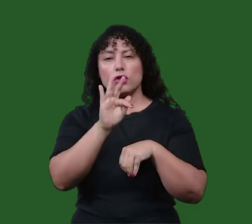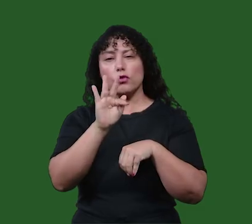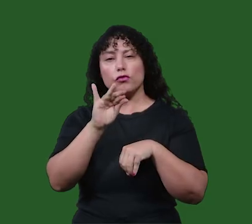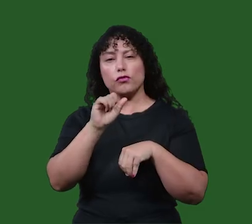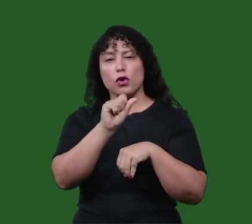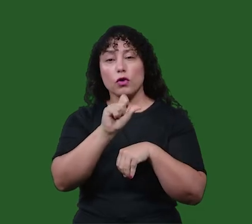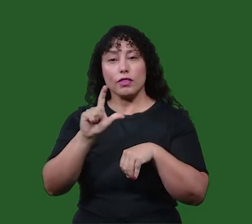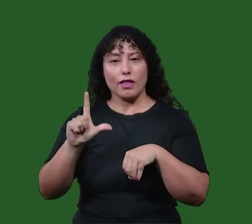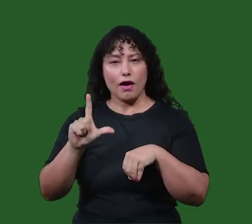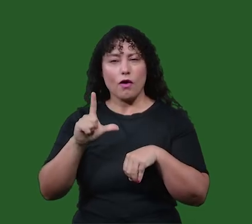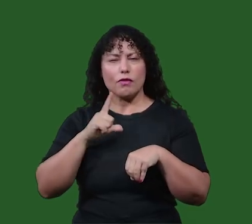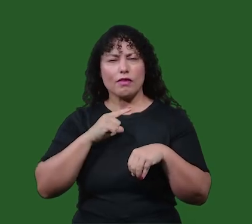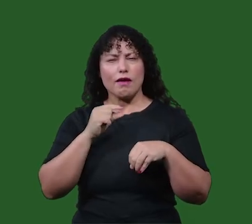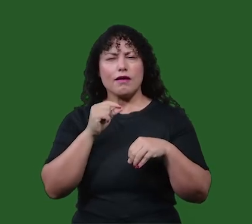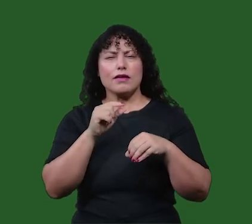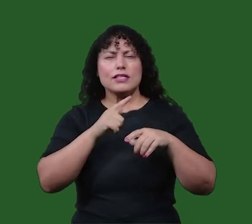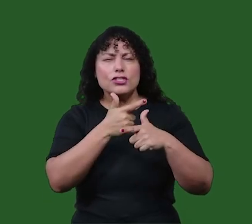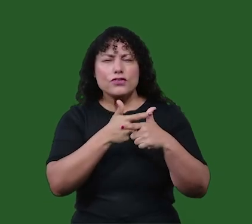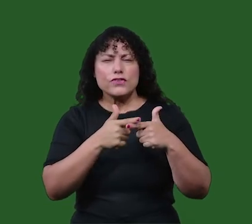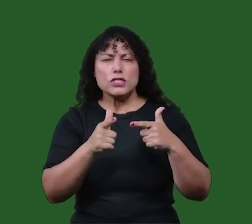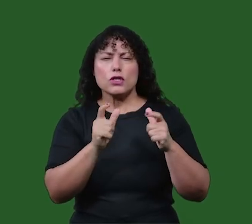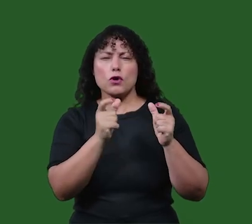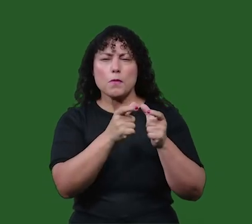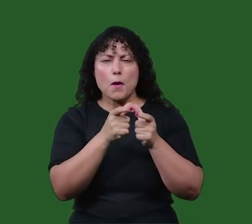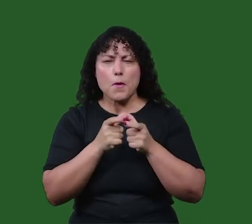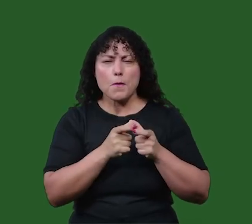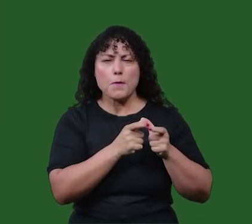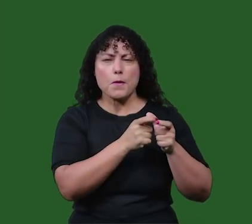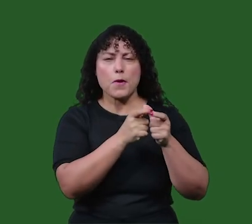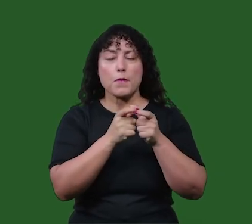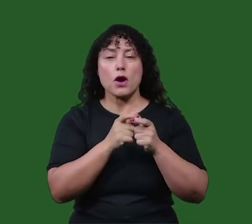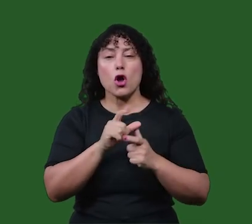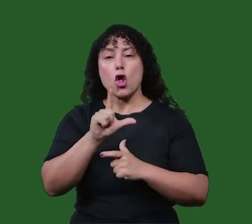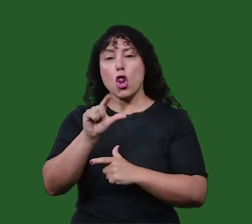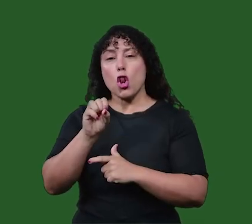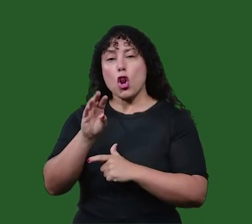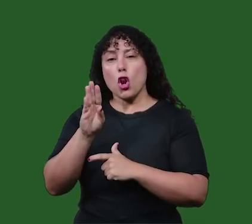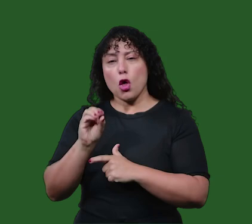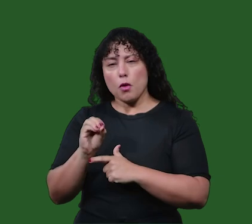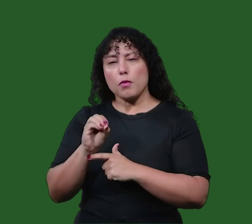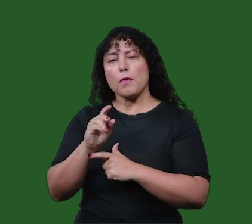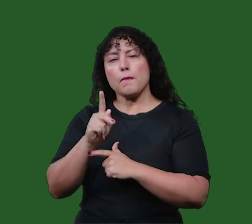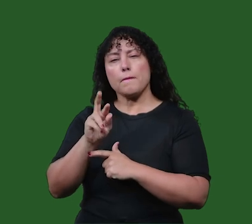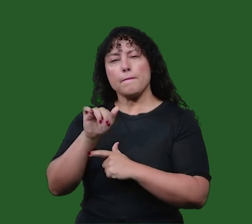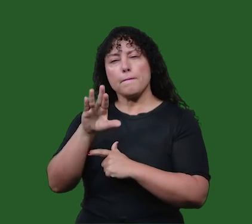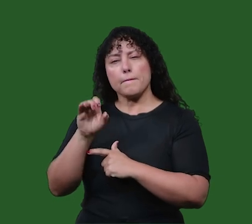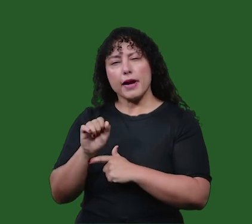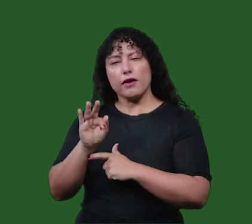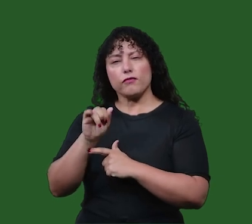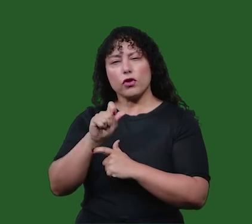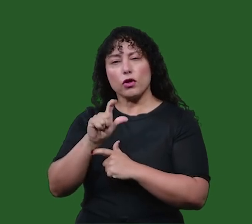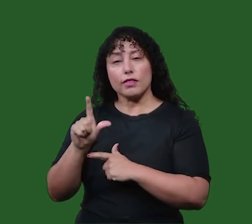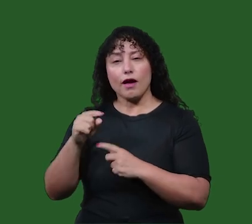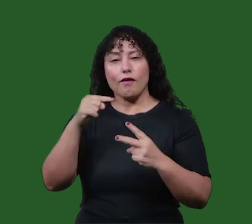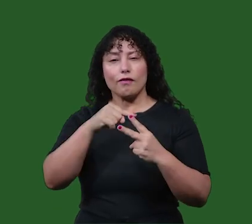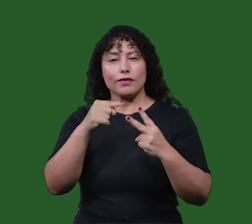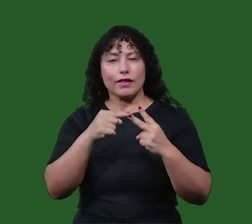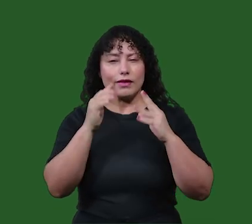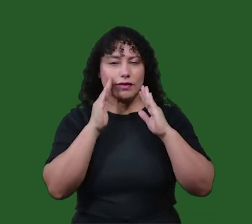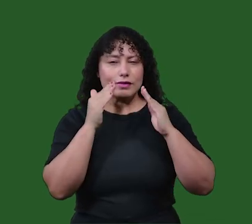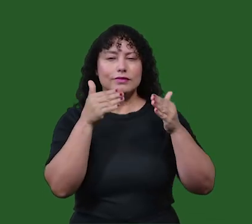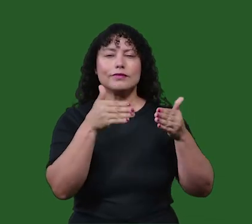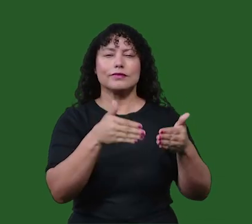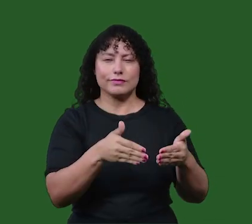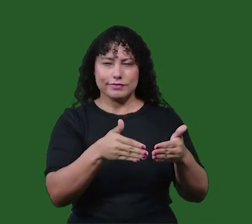do frontal, existem pequenas subdivisões chamadas de lobos pré-frontais. Nós temos